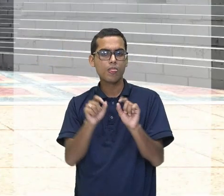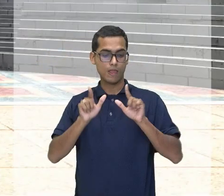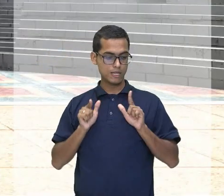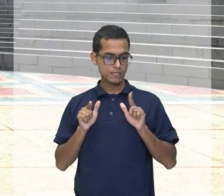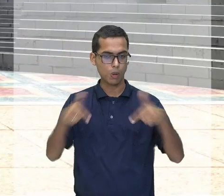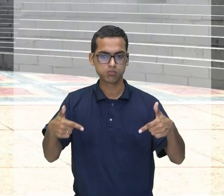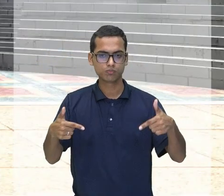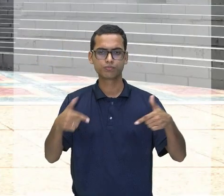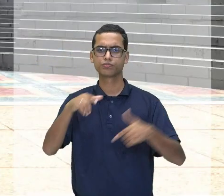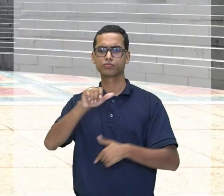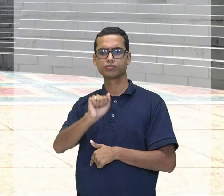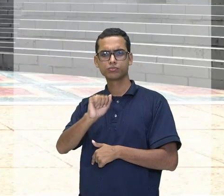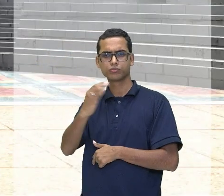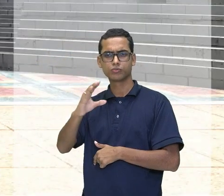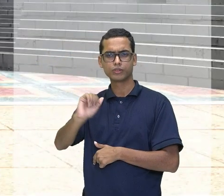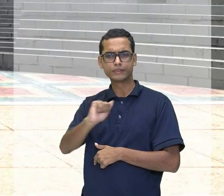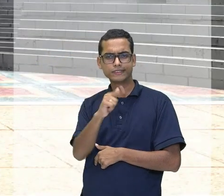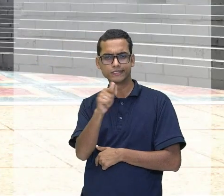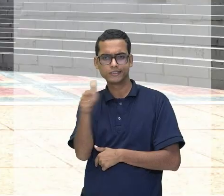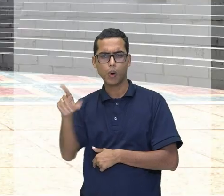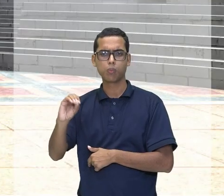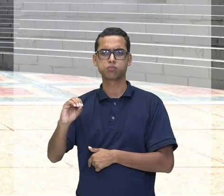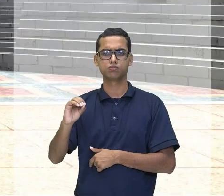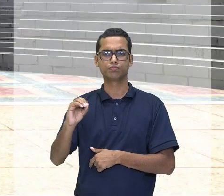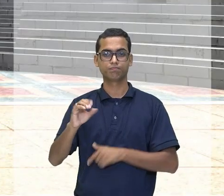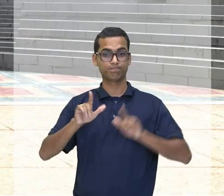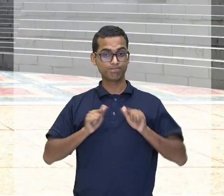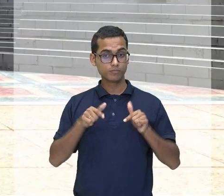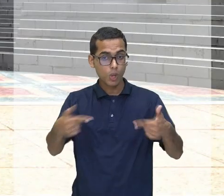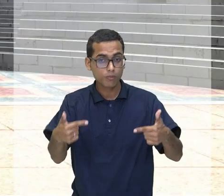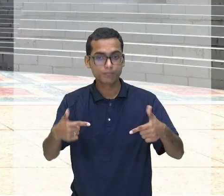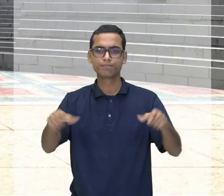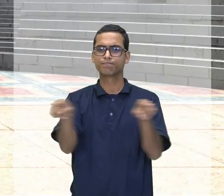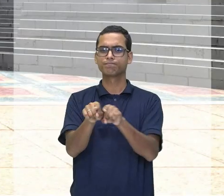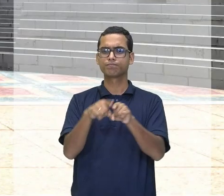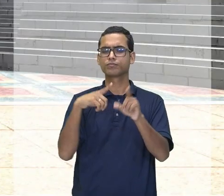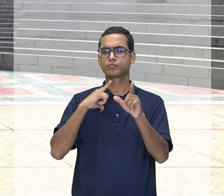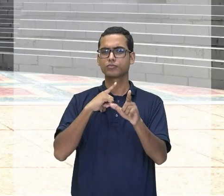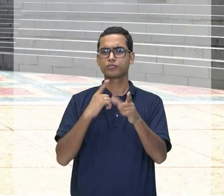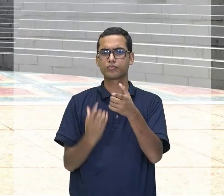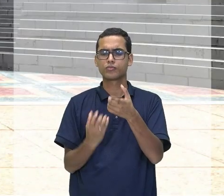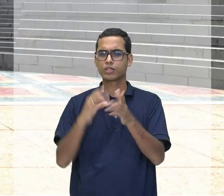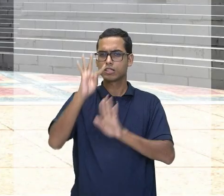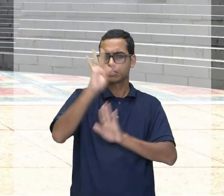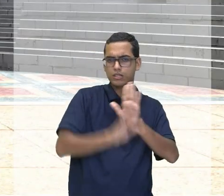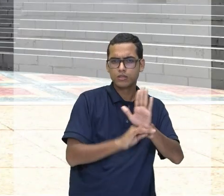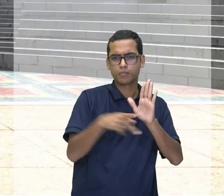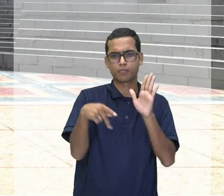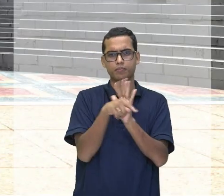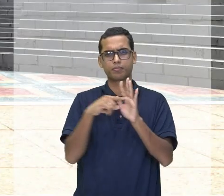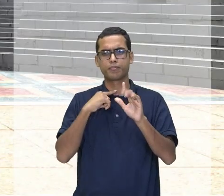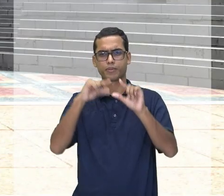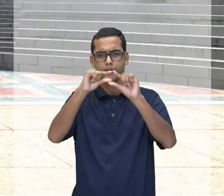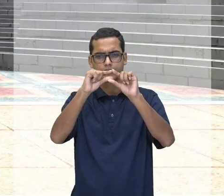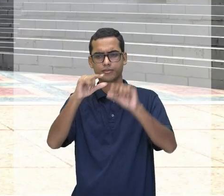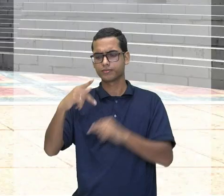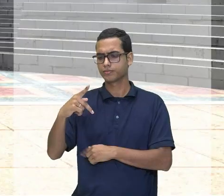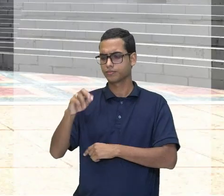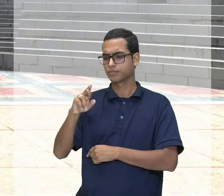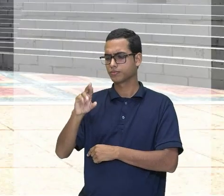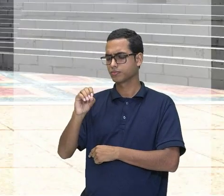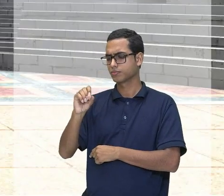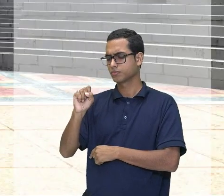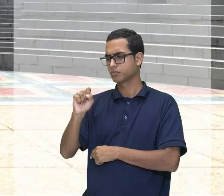Então, compõe o gênero dramático os textos em prosa ou em versos, feitos para